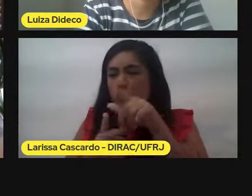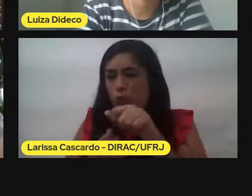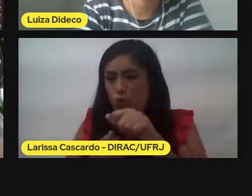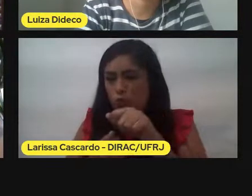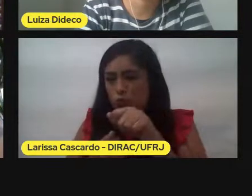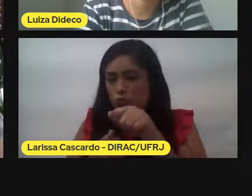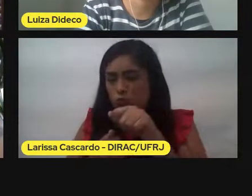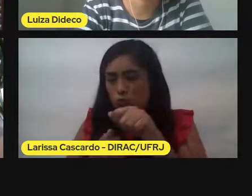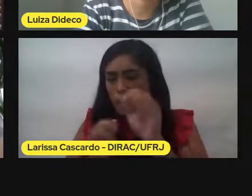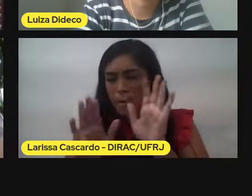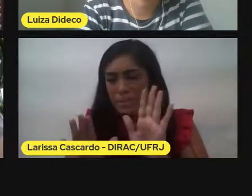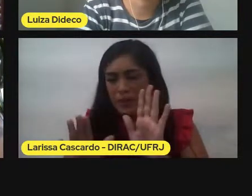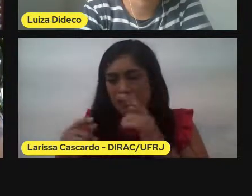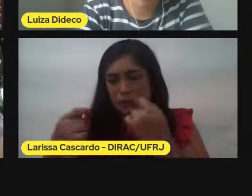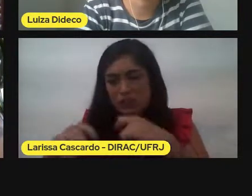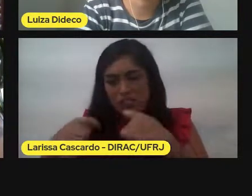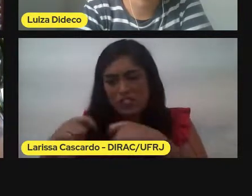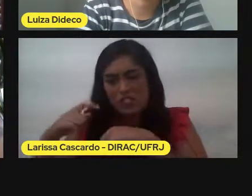esse tempo,